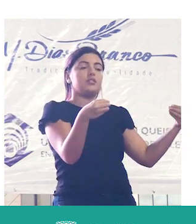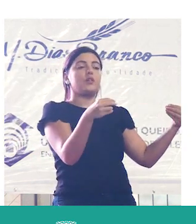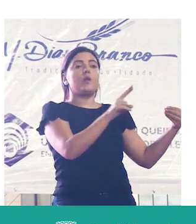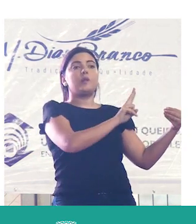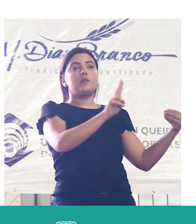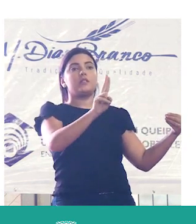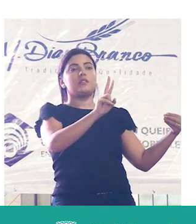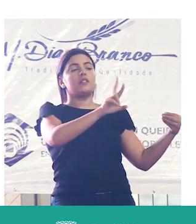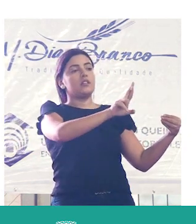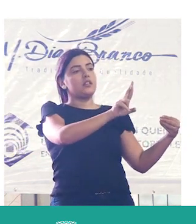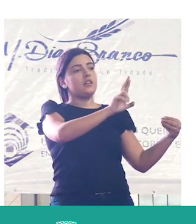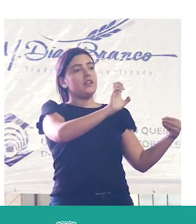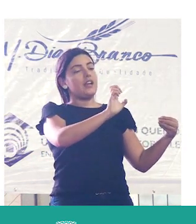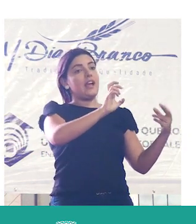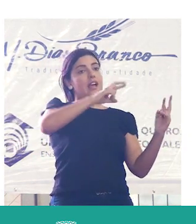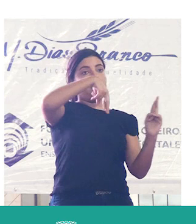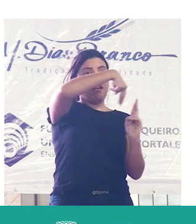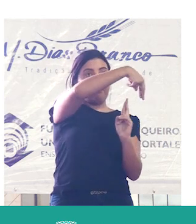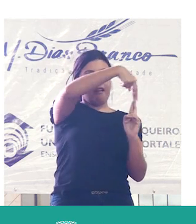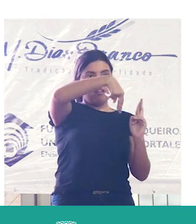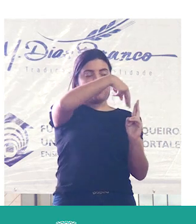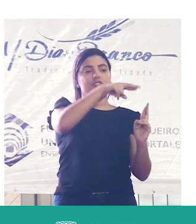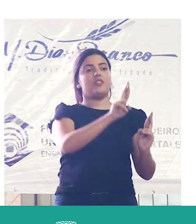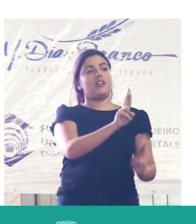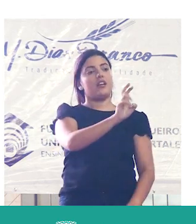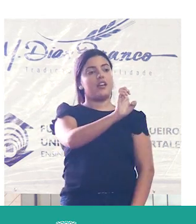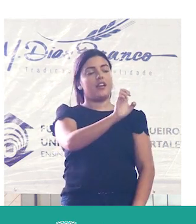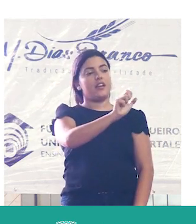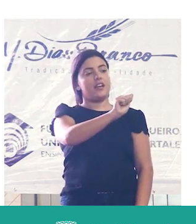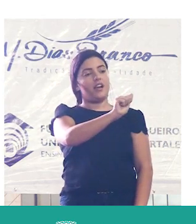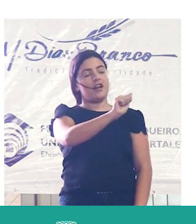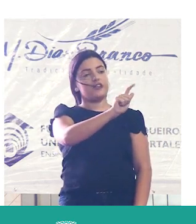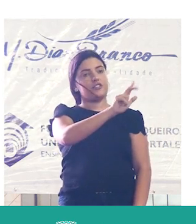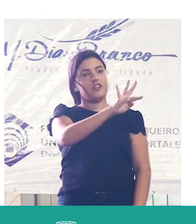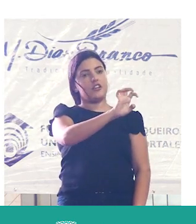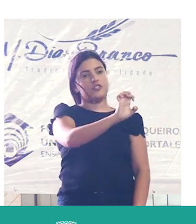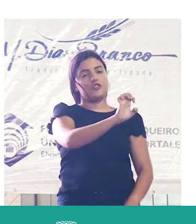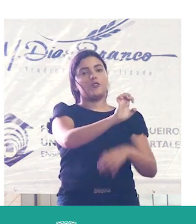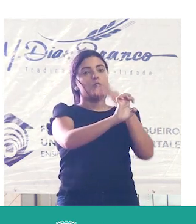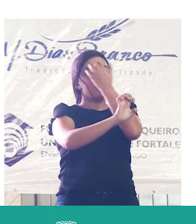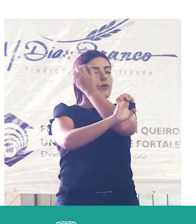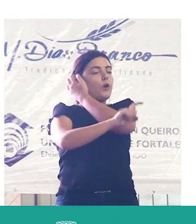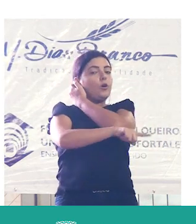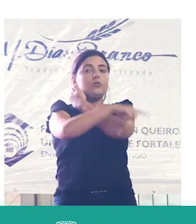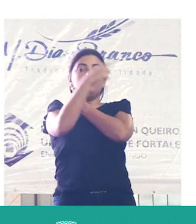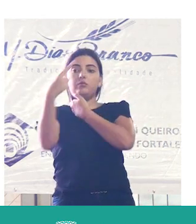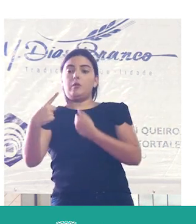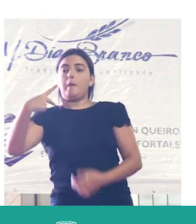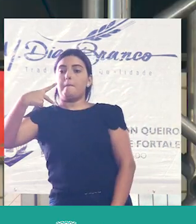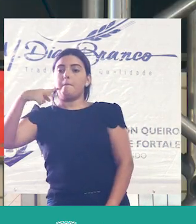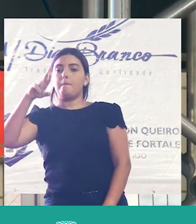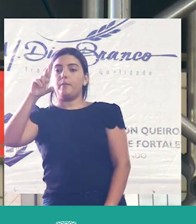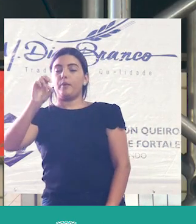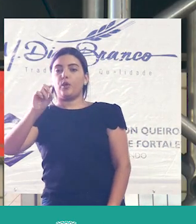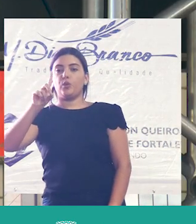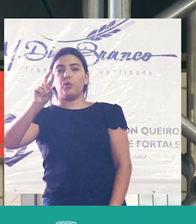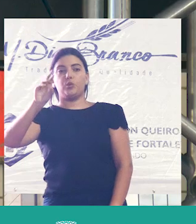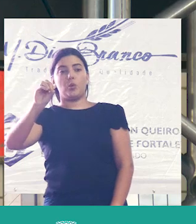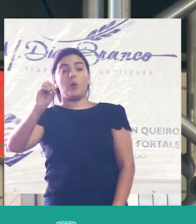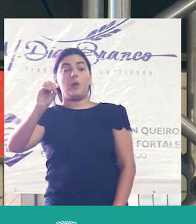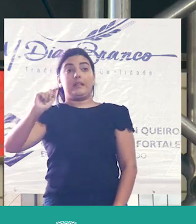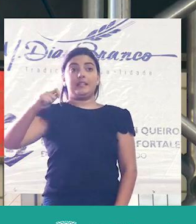chamadas reagentes, e aquelas que se formam, que aparecem, são chamadas produtos. Então